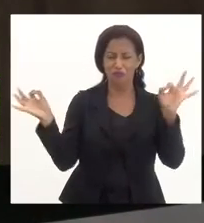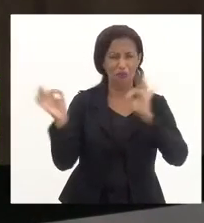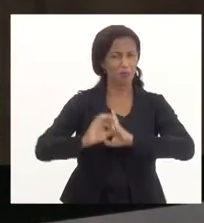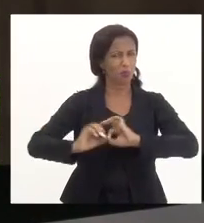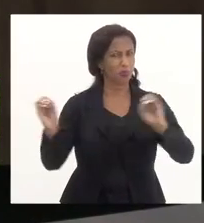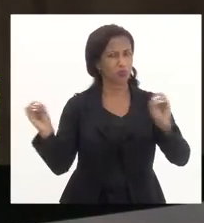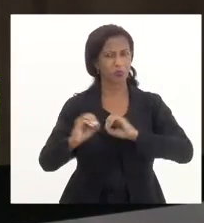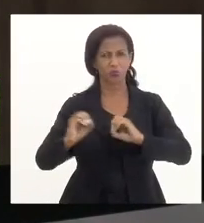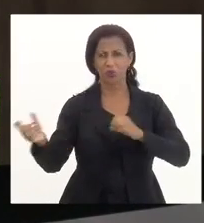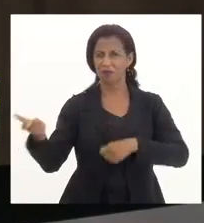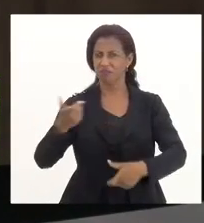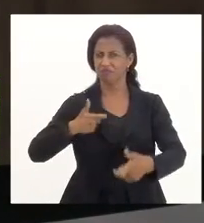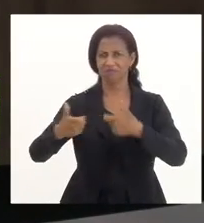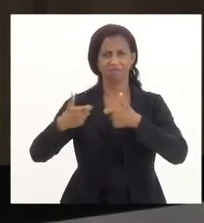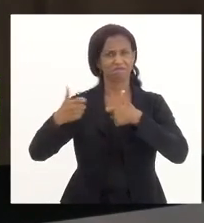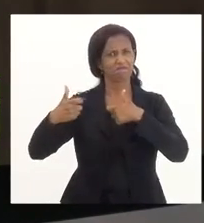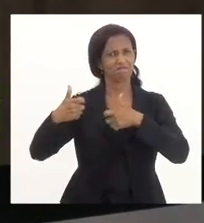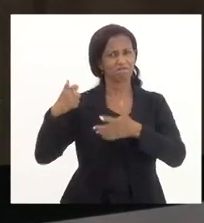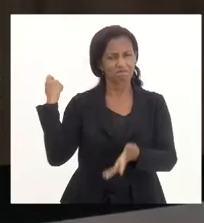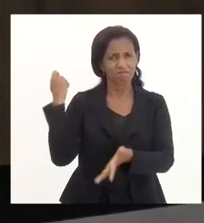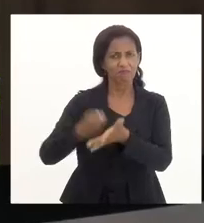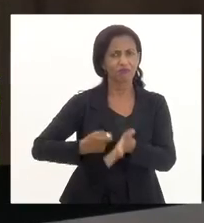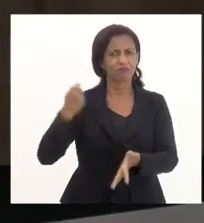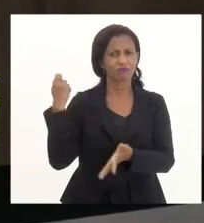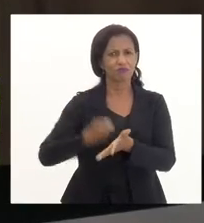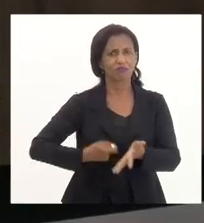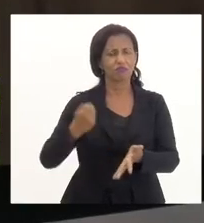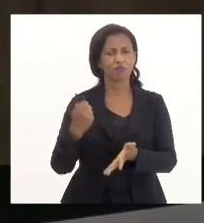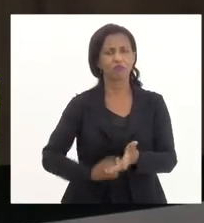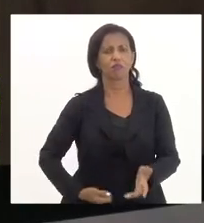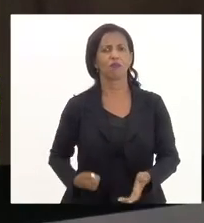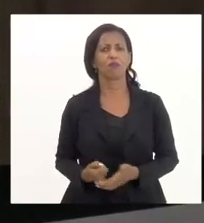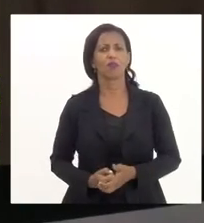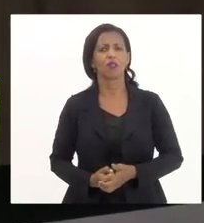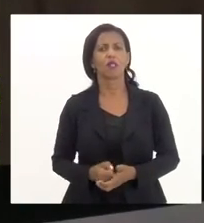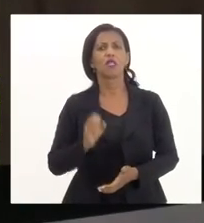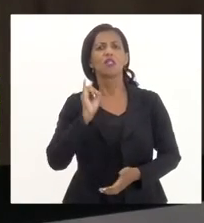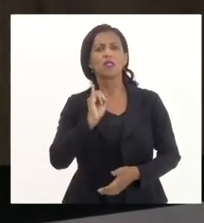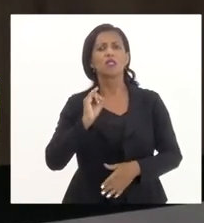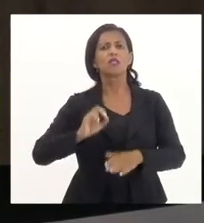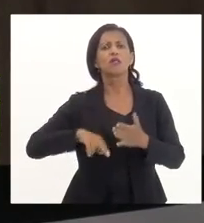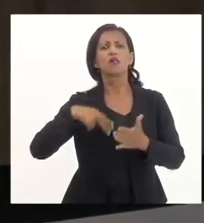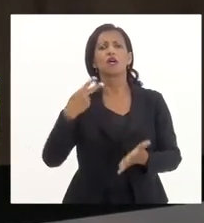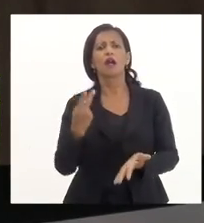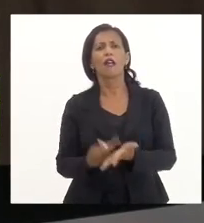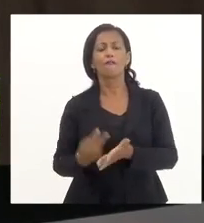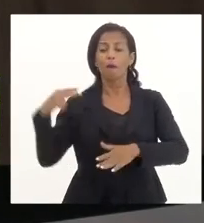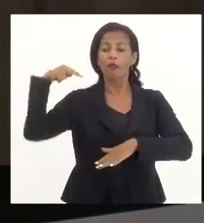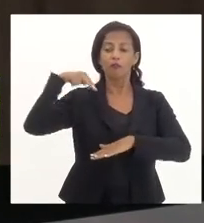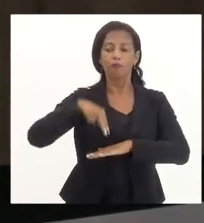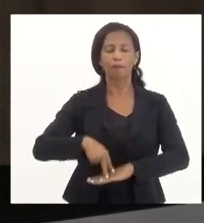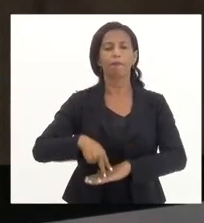uma lutaremos bradaremos e ficaríamos cairemos de pé Muito